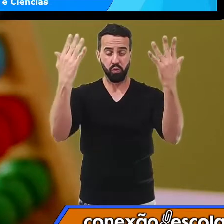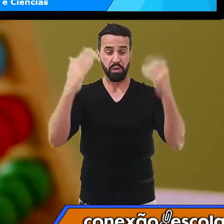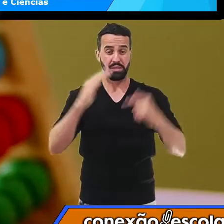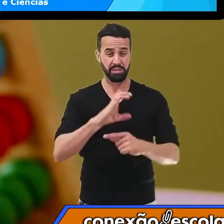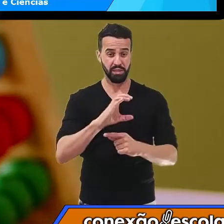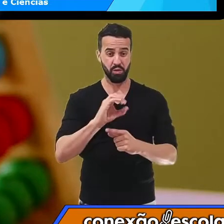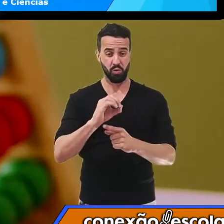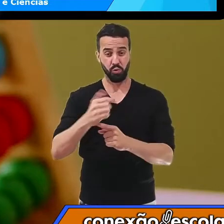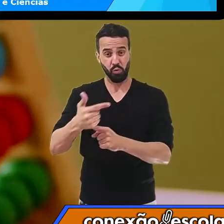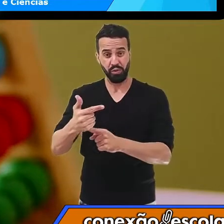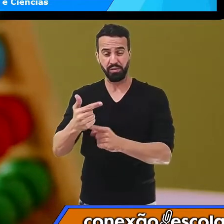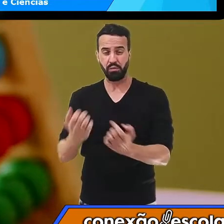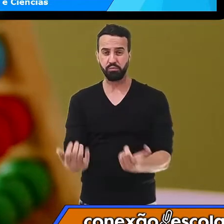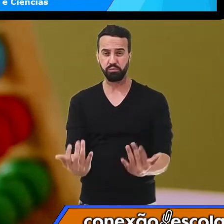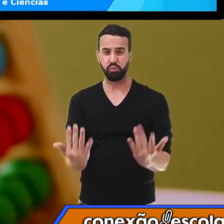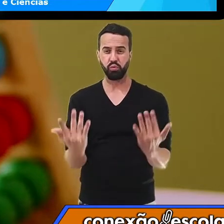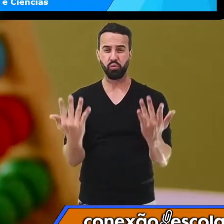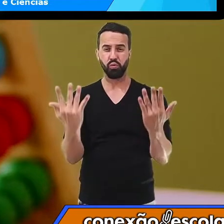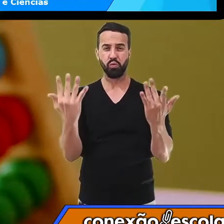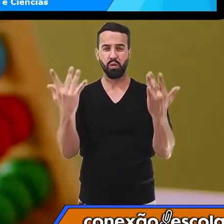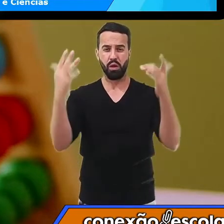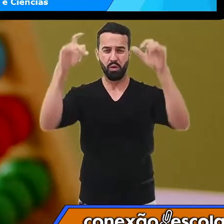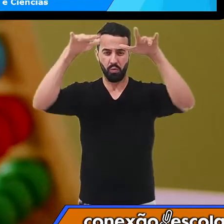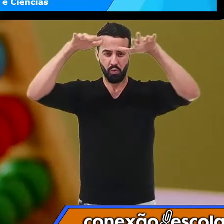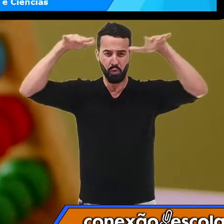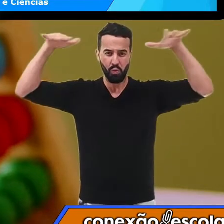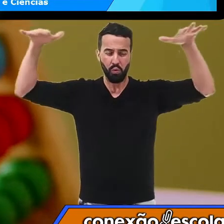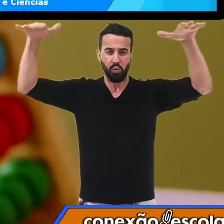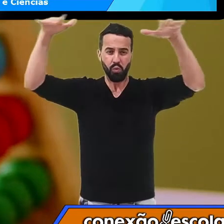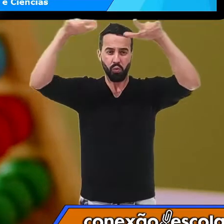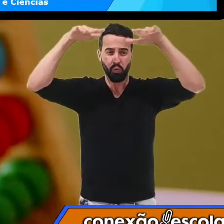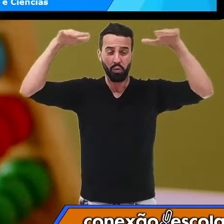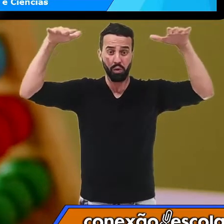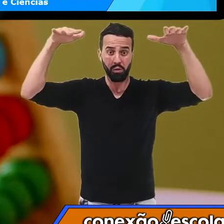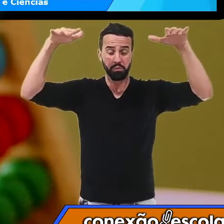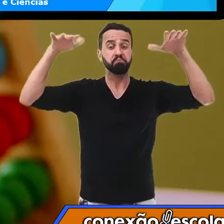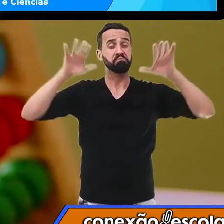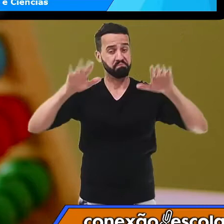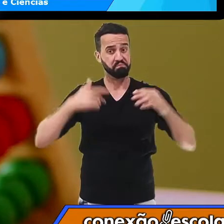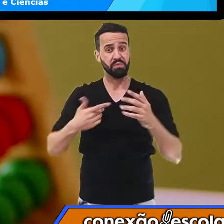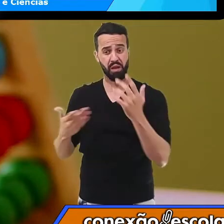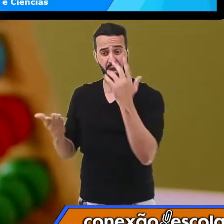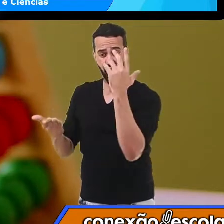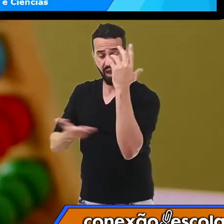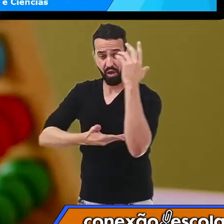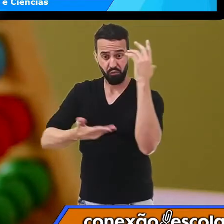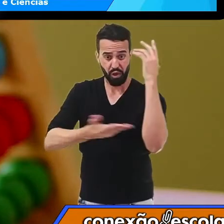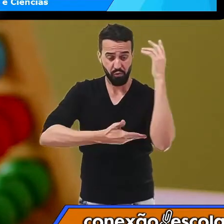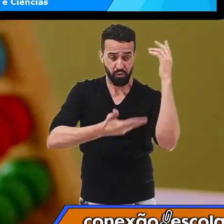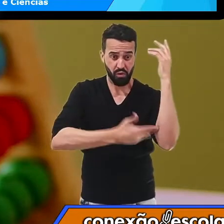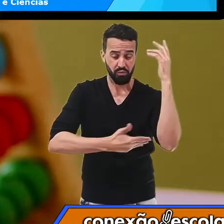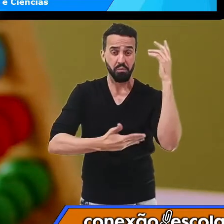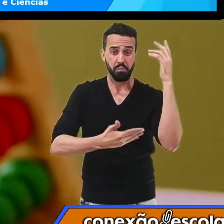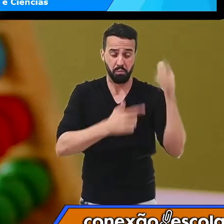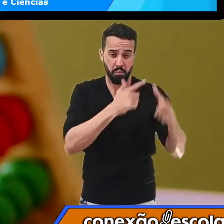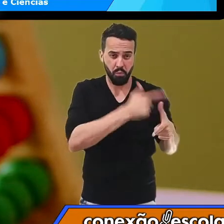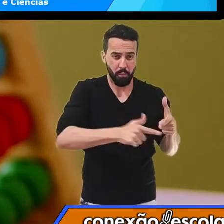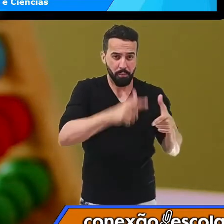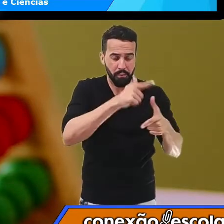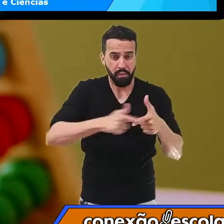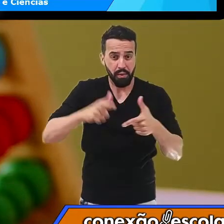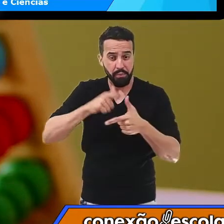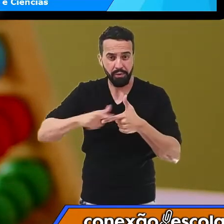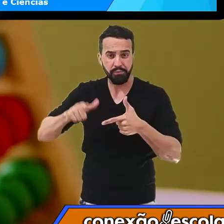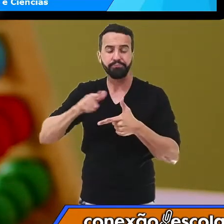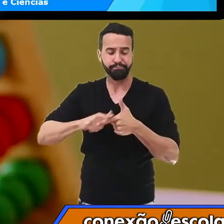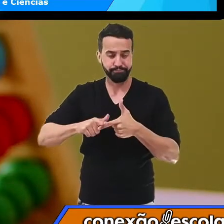na atmosfera. Então, além de estarmos cortando as árvores que absorvem esse gás, quando